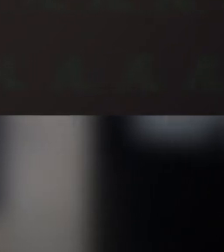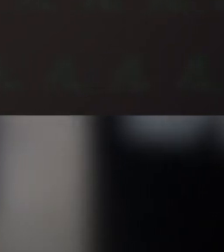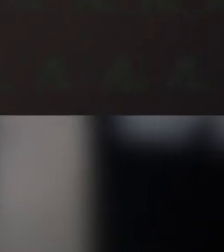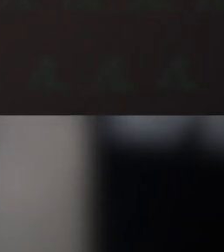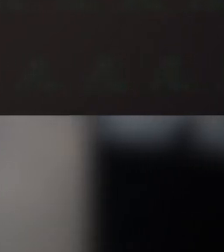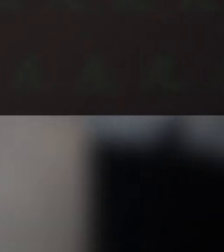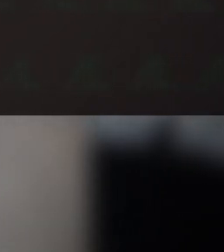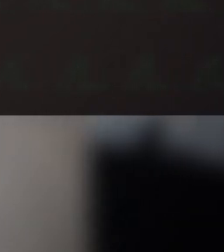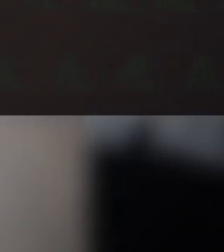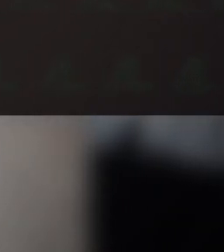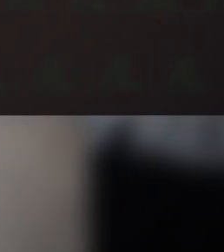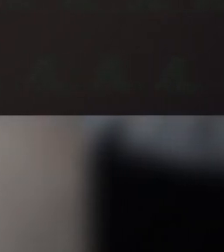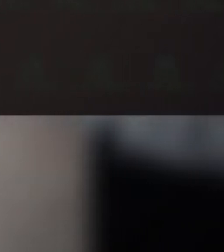Legenda Zanotto